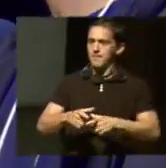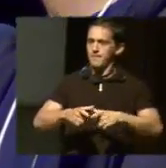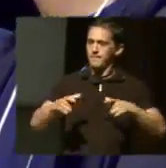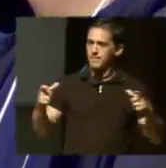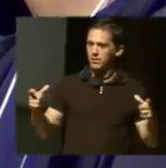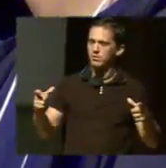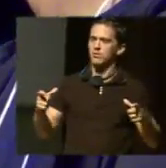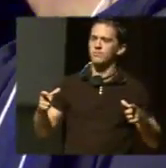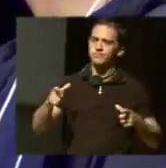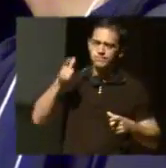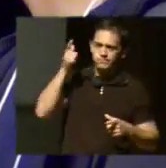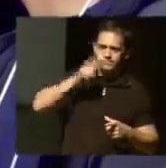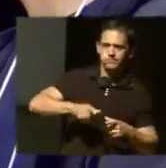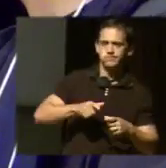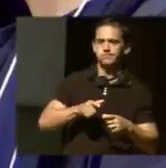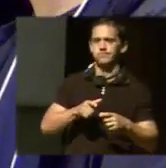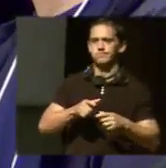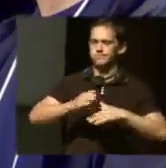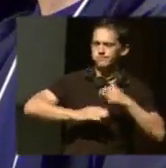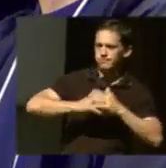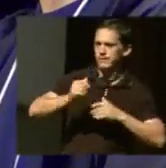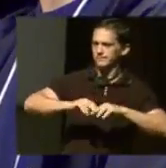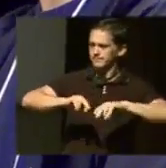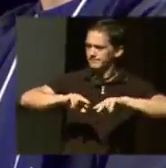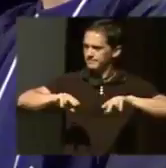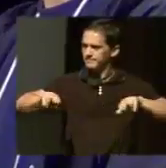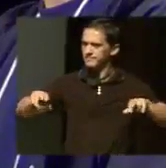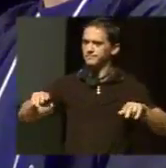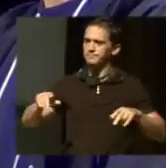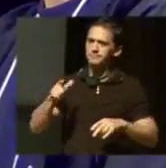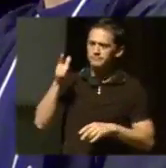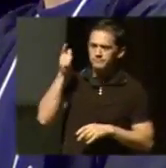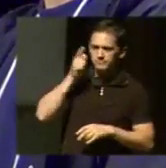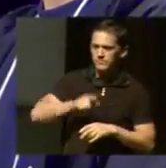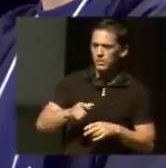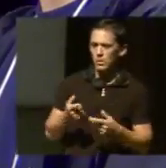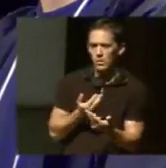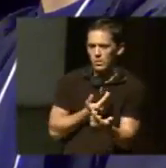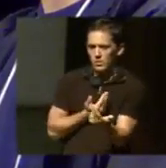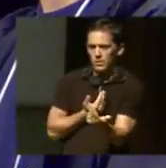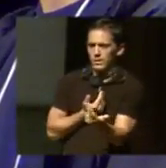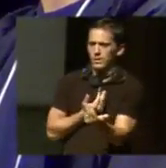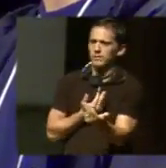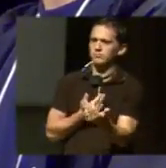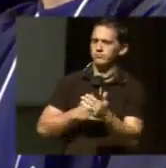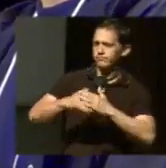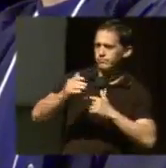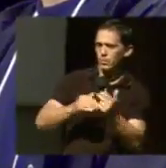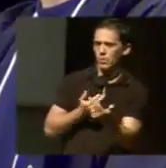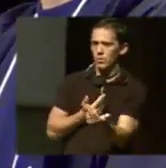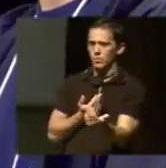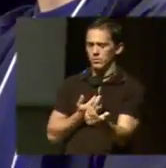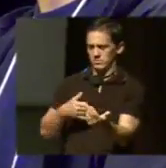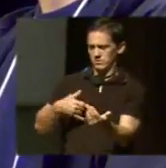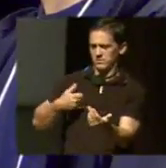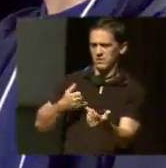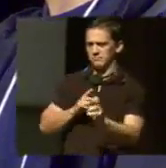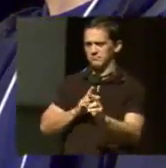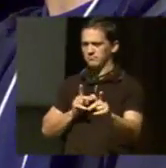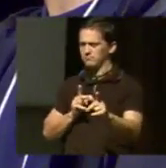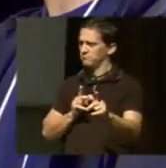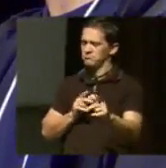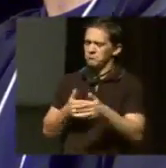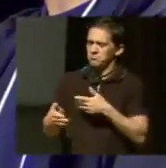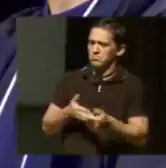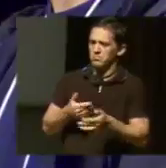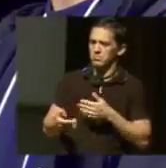as coisas. Por exemplo, eles podem fazer exatamente as mesmas coisas que eu. A idade não difere isso. A idade não impede deles